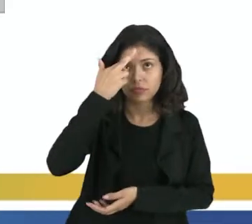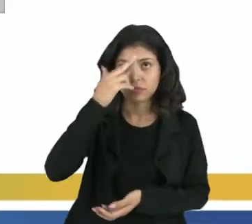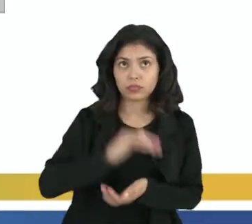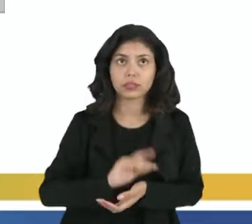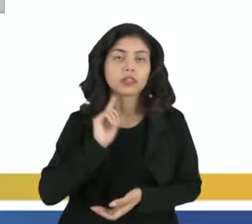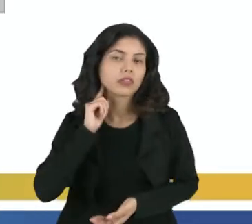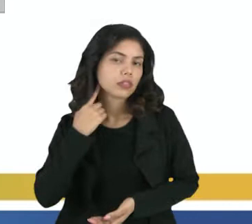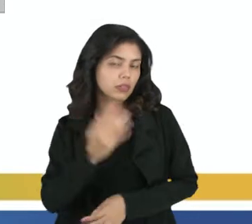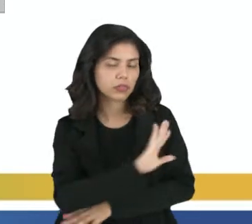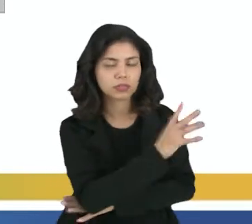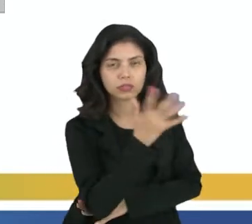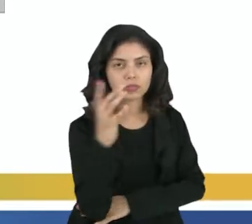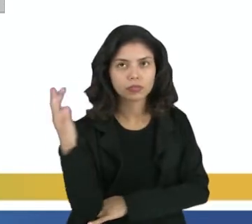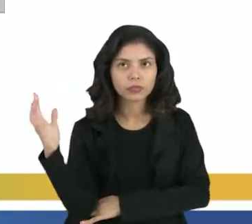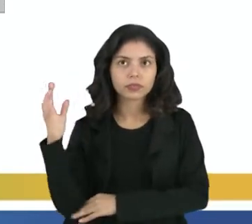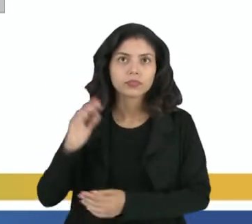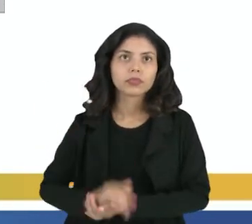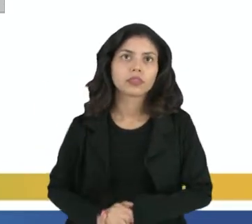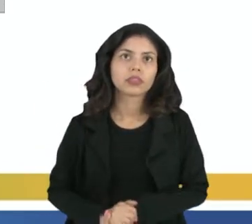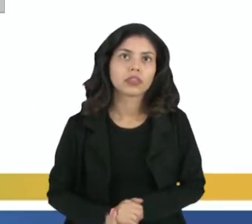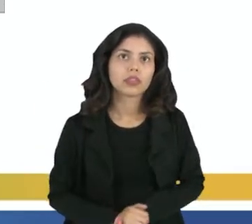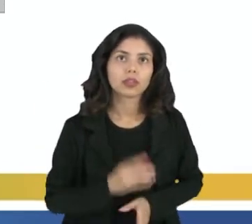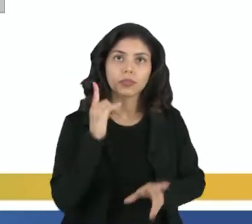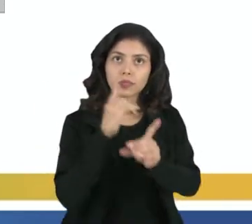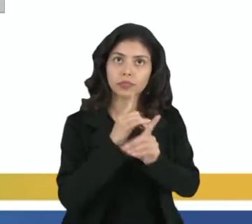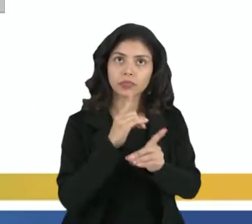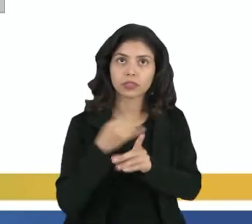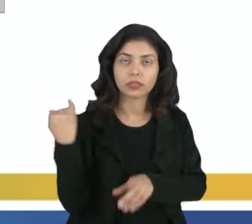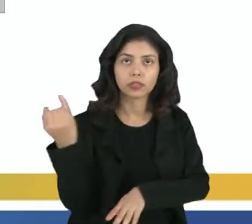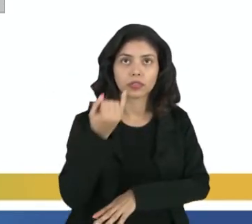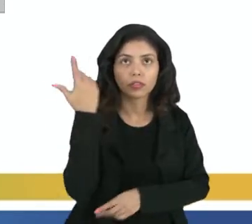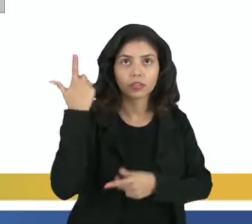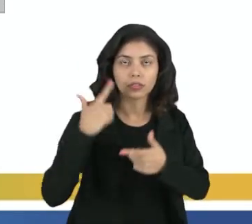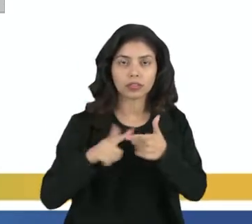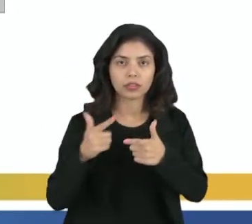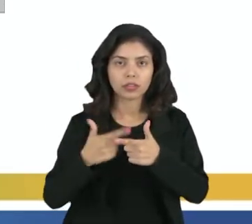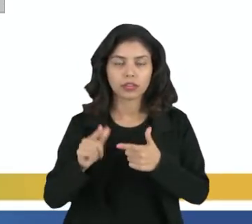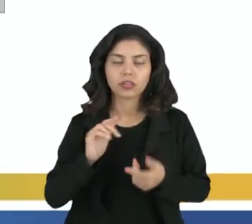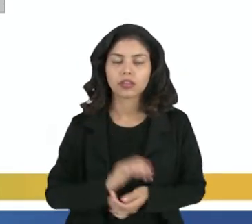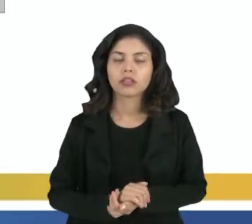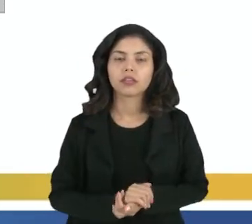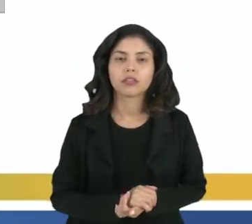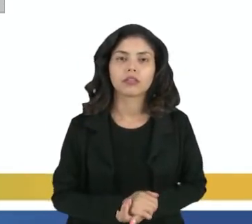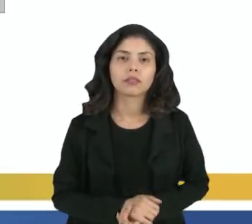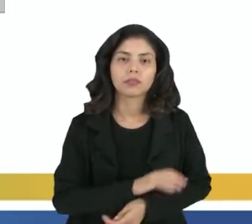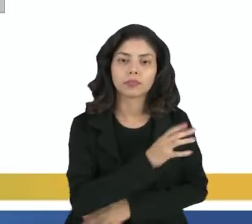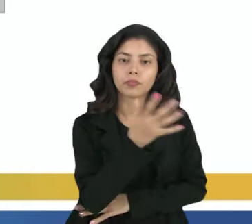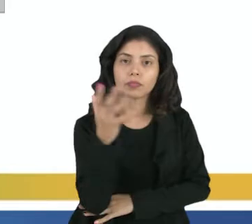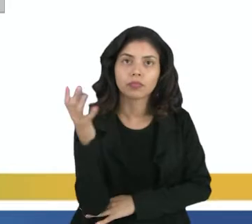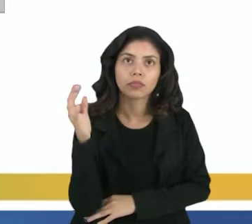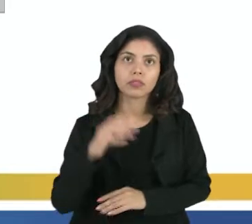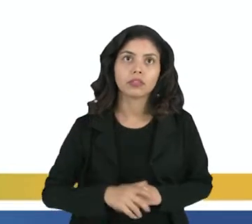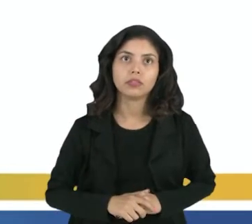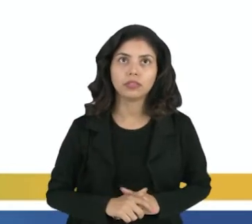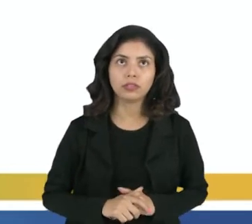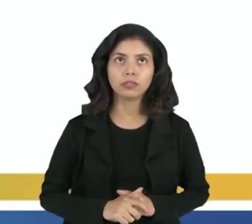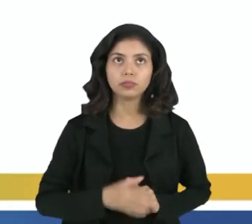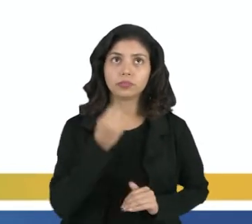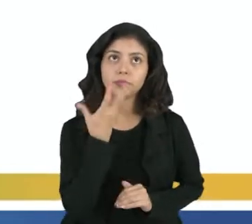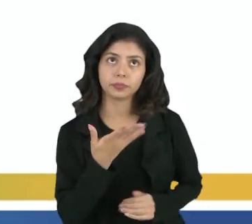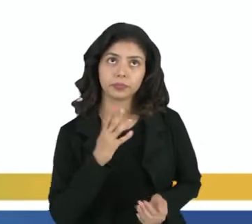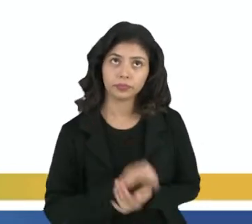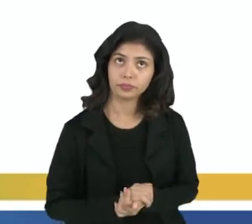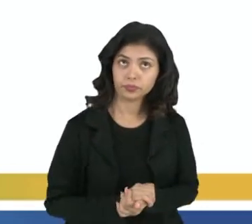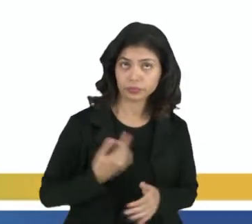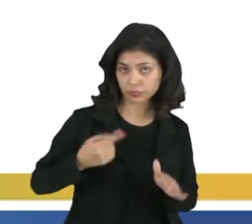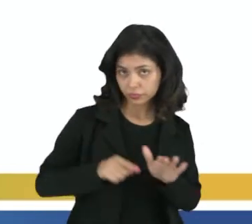ciclos naturais, a poluição ambiental, e nós vamos identificar os principais problemas ambientais. Bom,